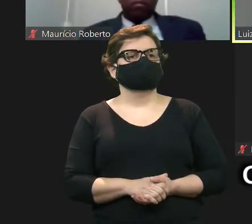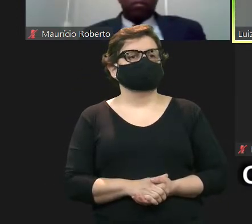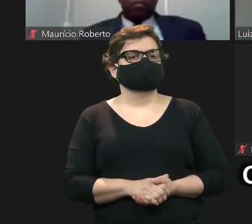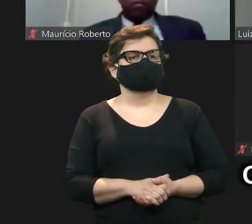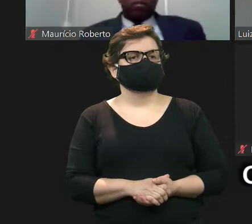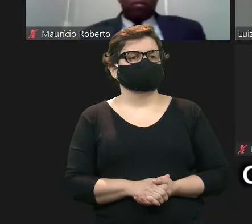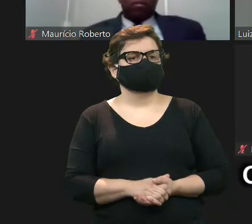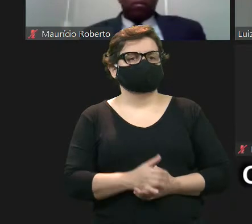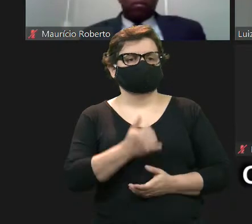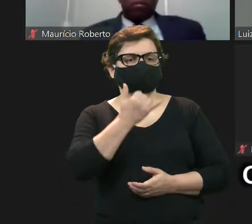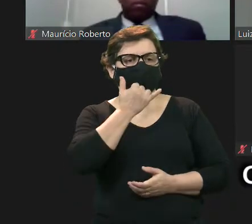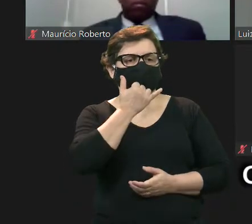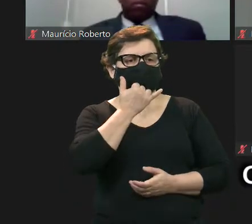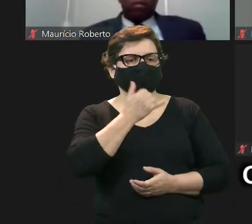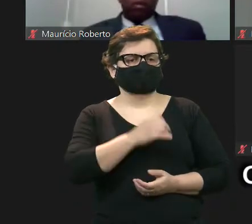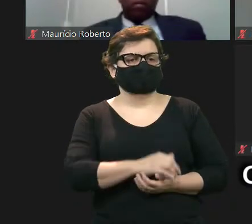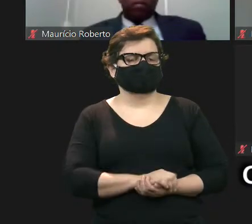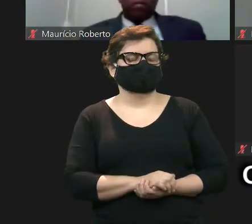Desculpa aqui.